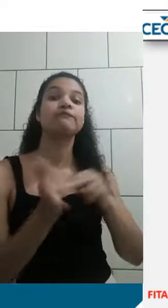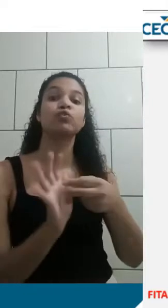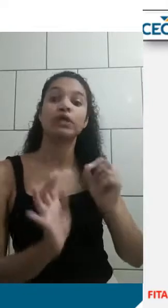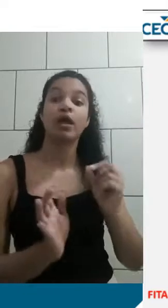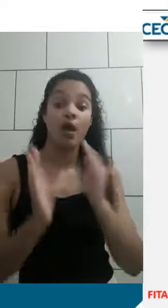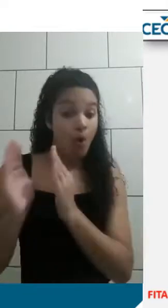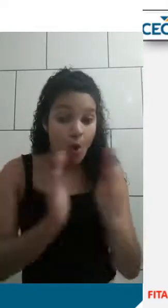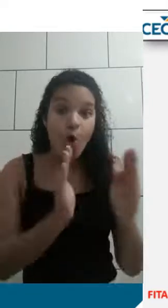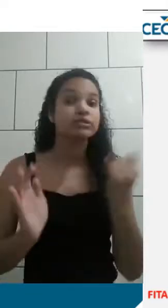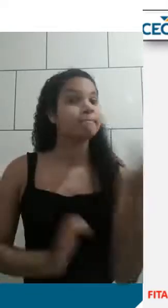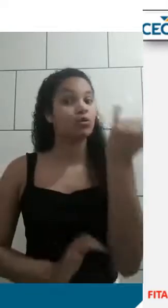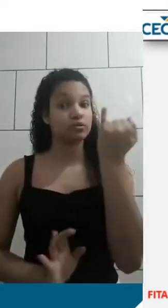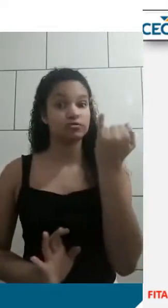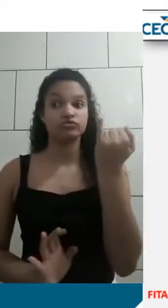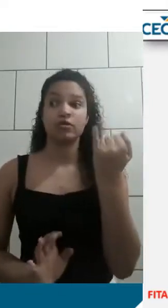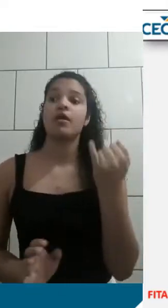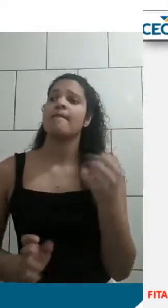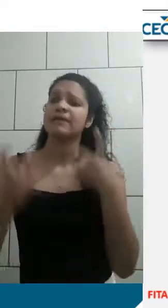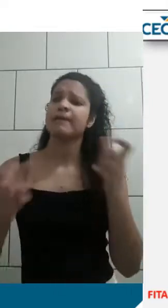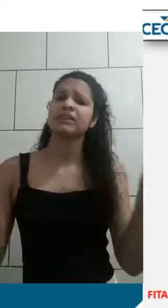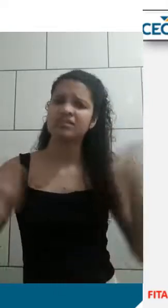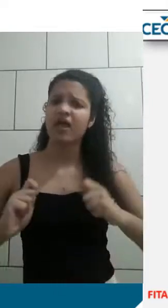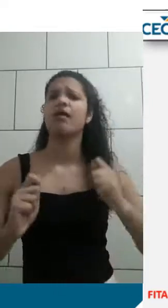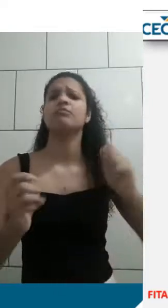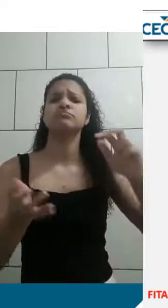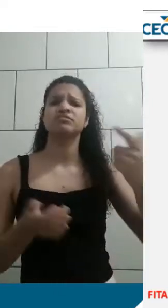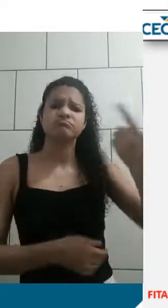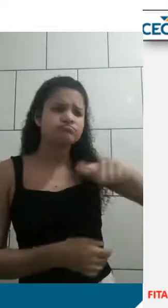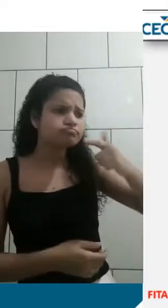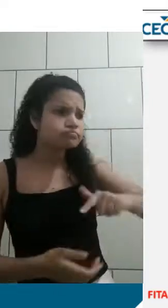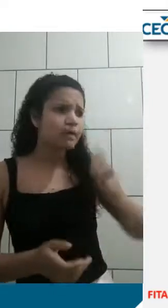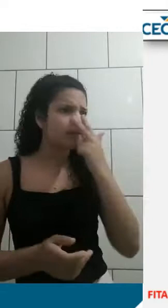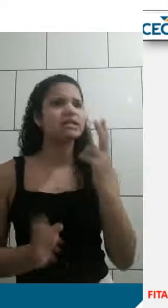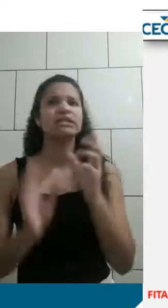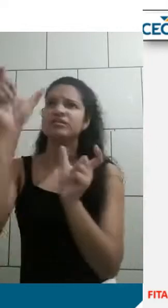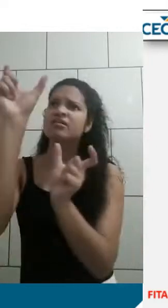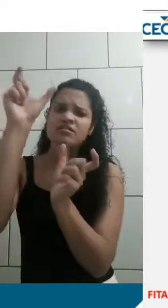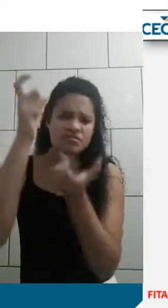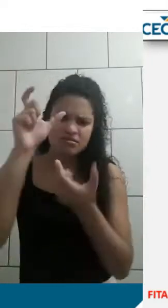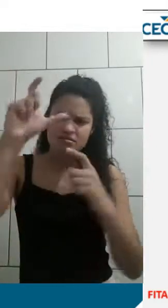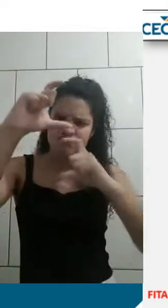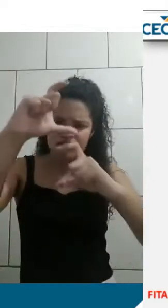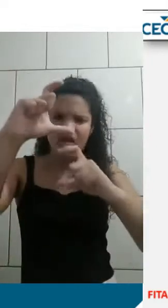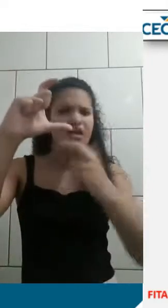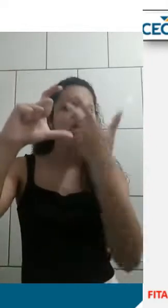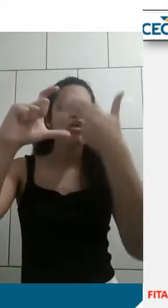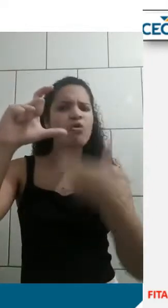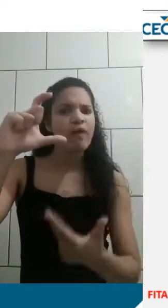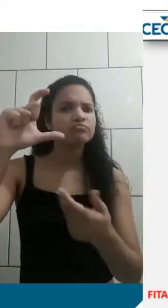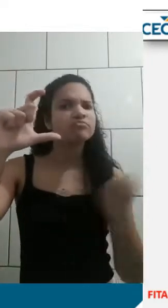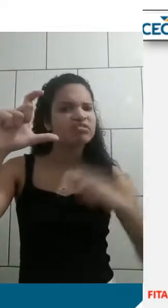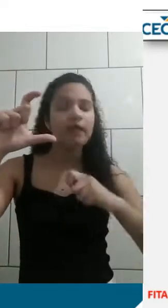algumas bases, podem se repetir. Existem repetições. Então a gente está falando de um tipo de arranjo chamado